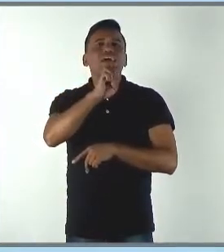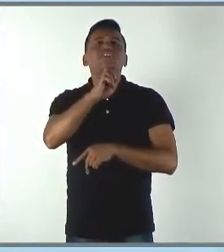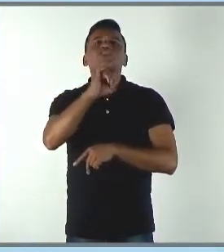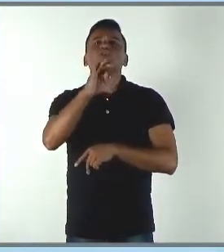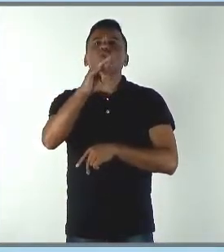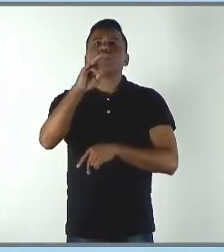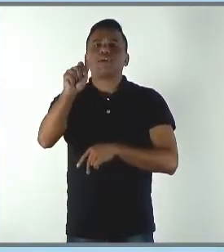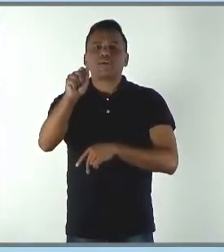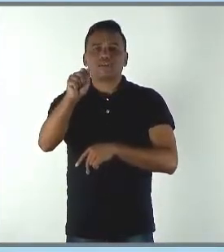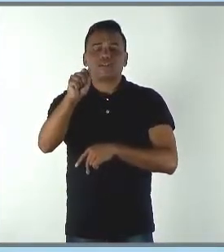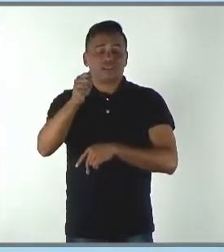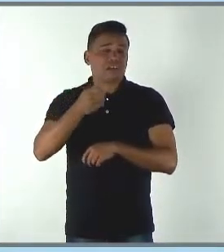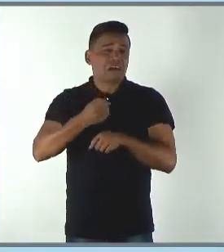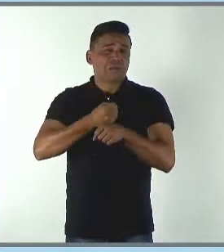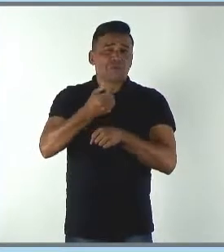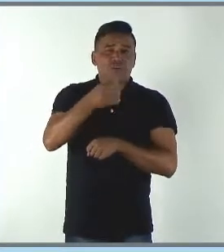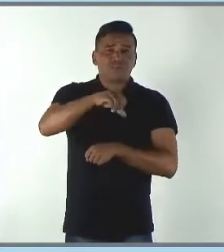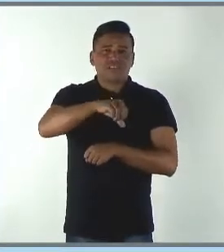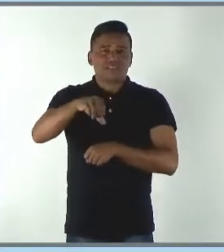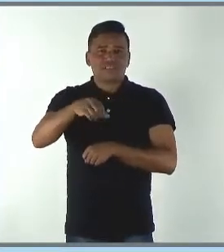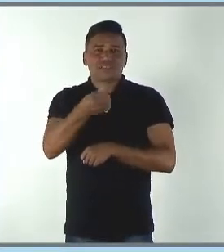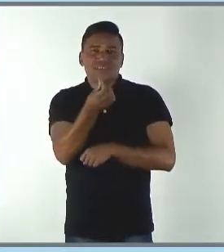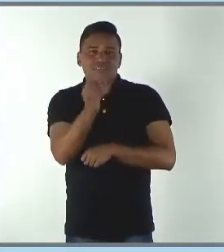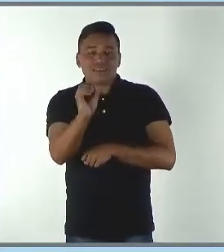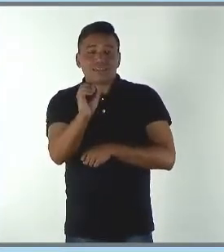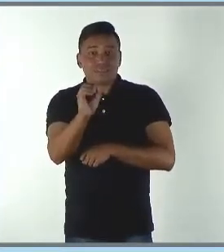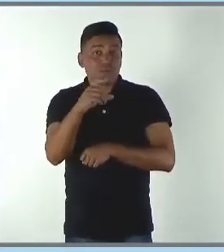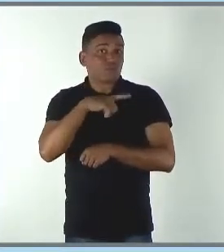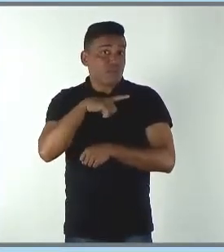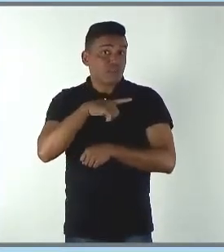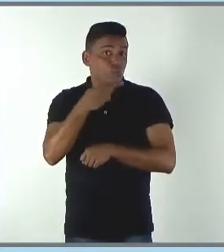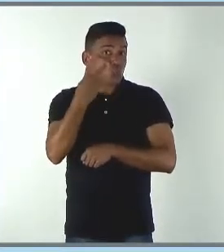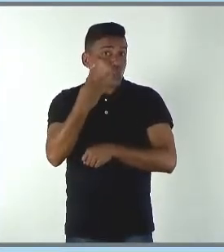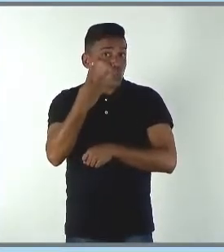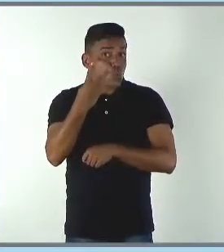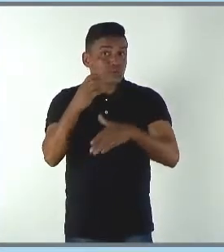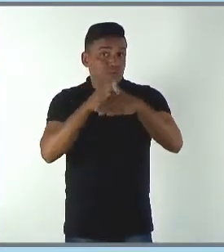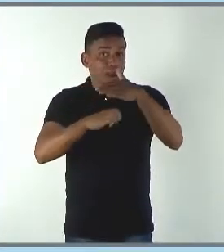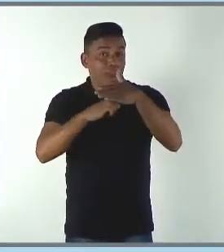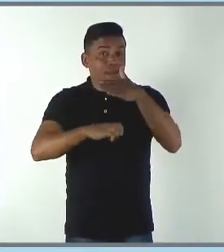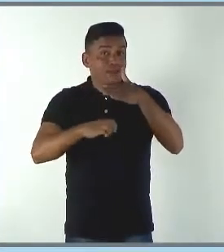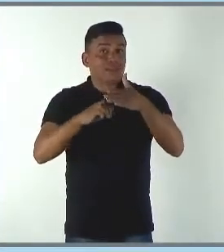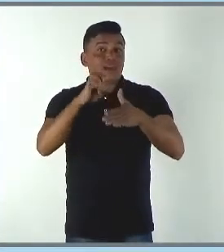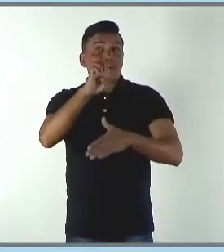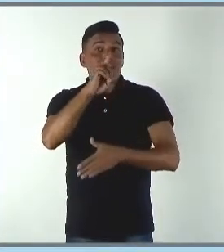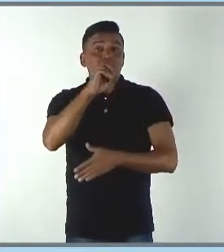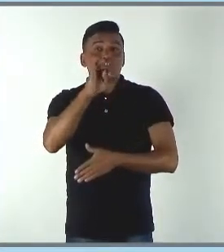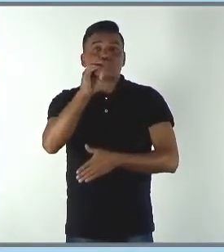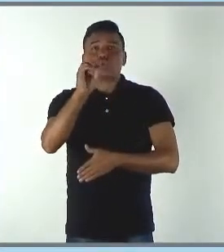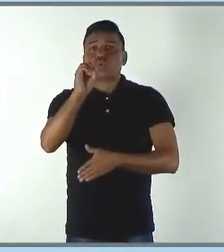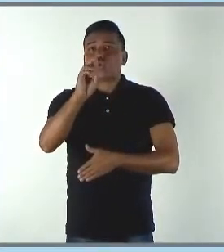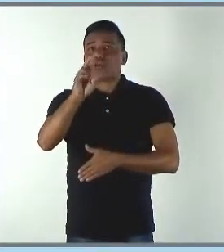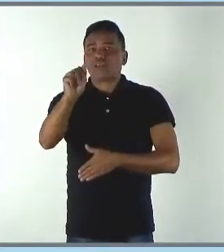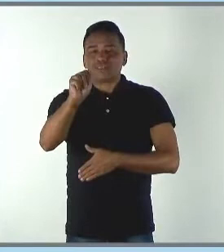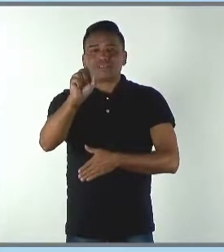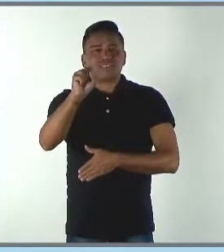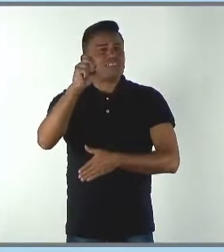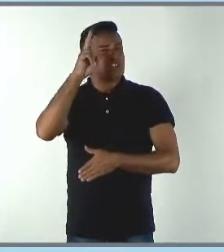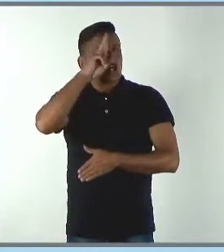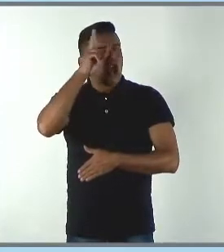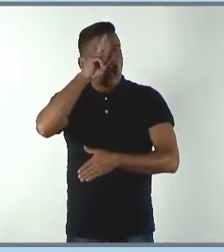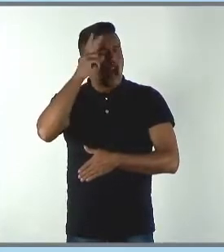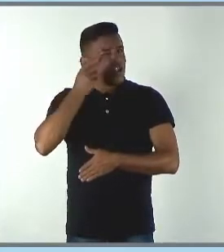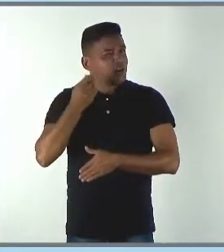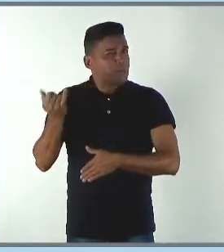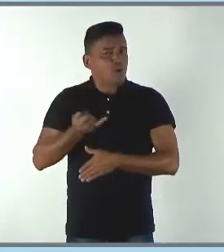de gráfica, trabalha com duas editoras históricas em Belo Horizonte, que é a editora do Professor, né, e a editora